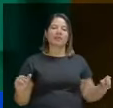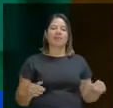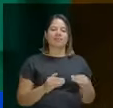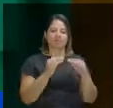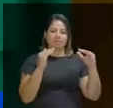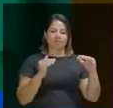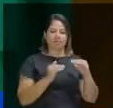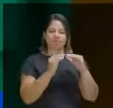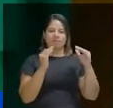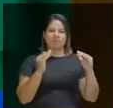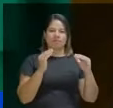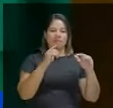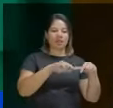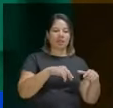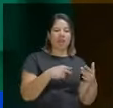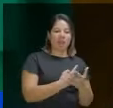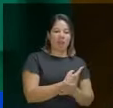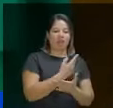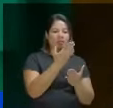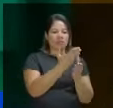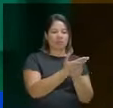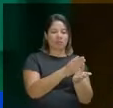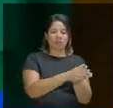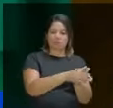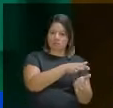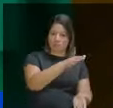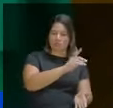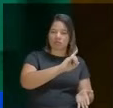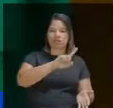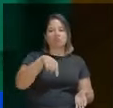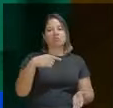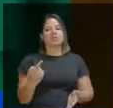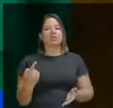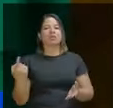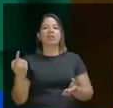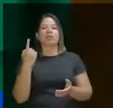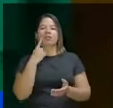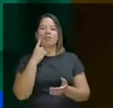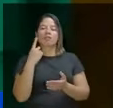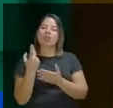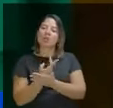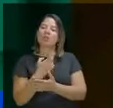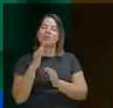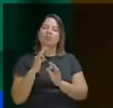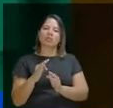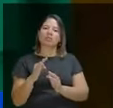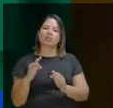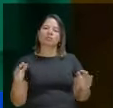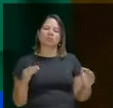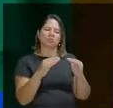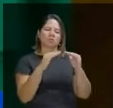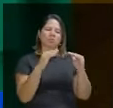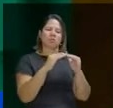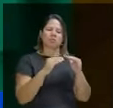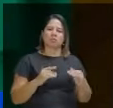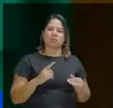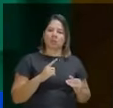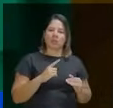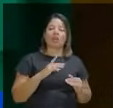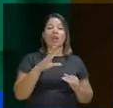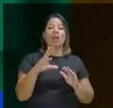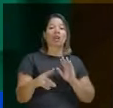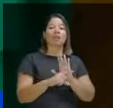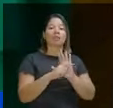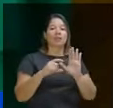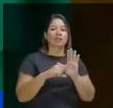dos fatos aqui presentes e dos fatos que deram ensejo à edição dessa súmula, o que se tem na racionalidade dessa súmula